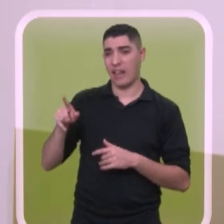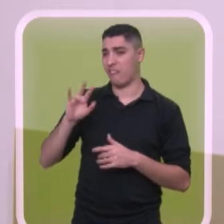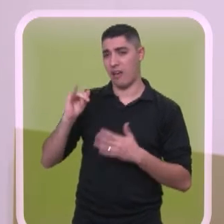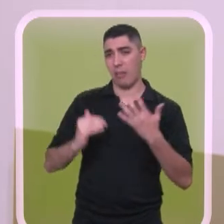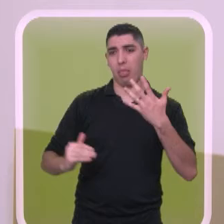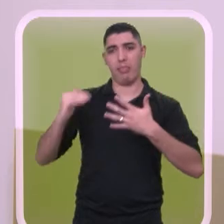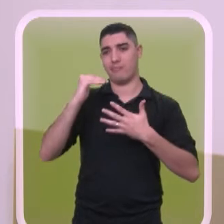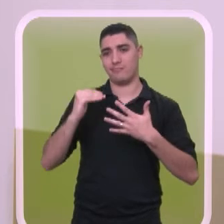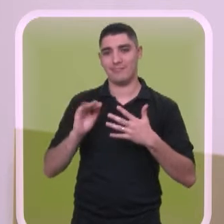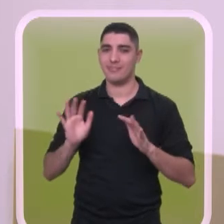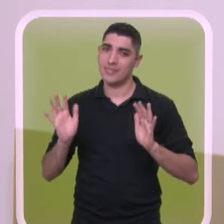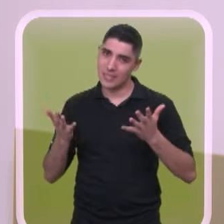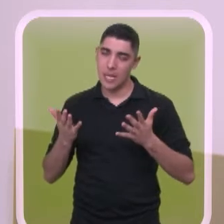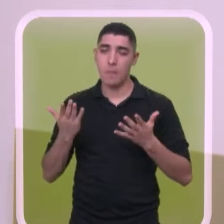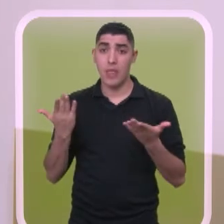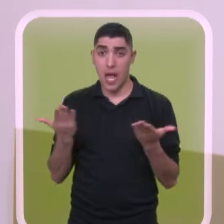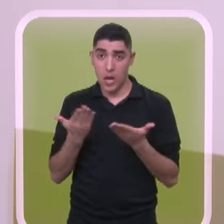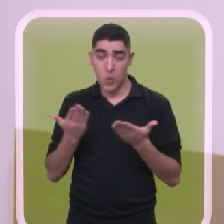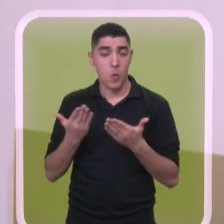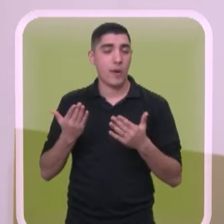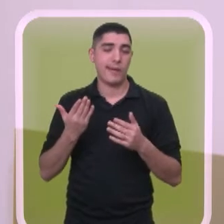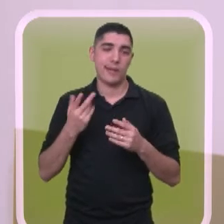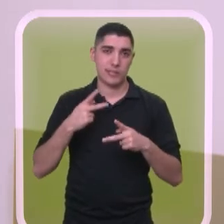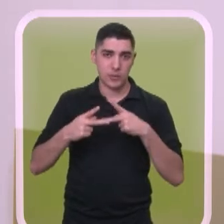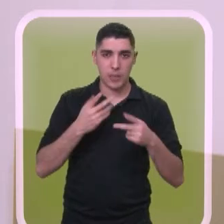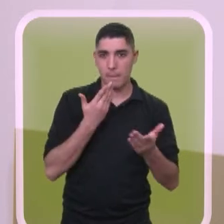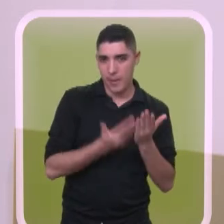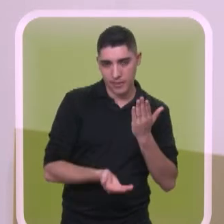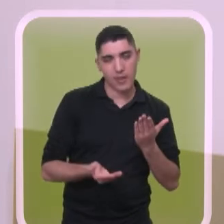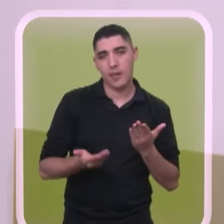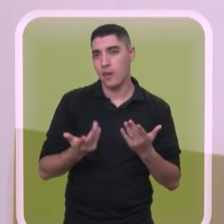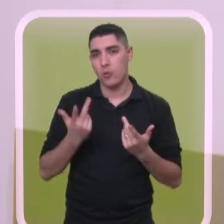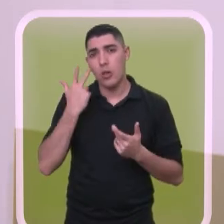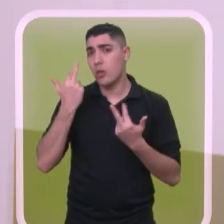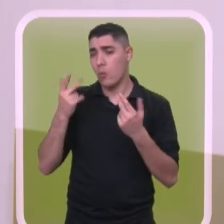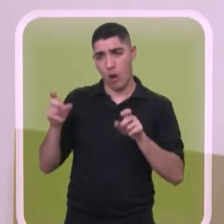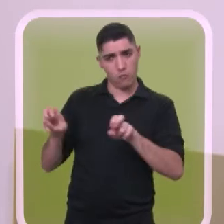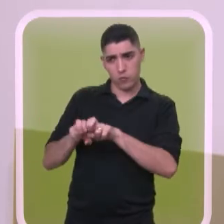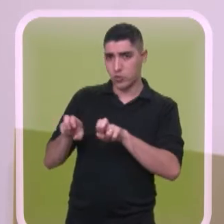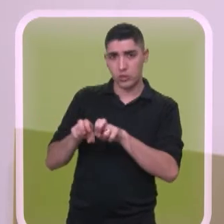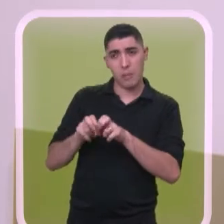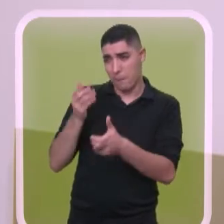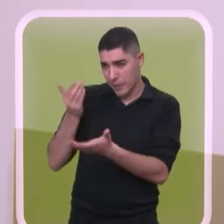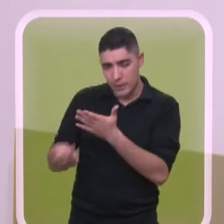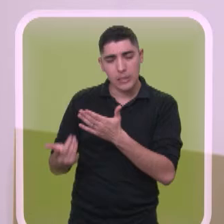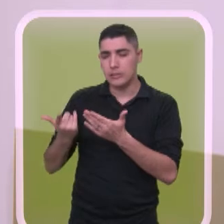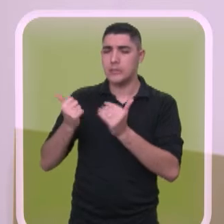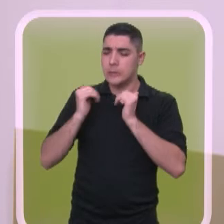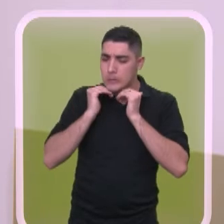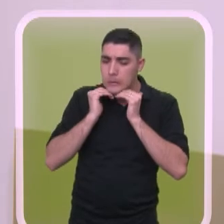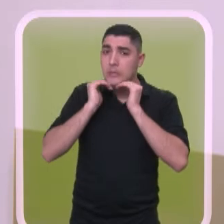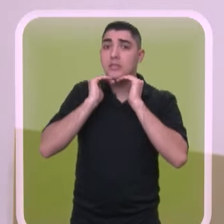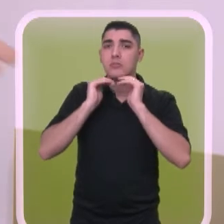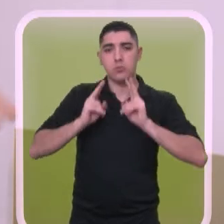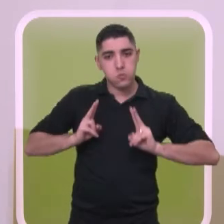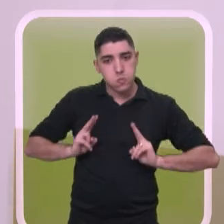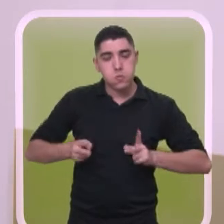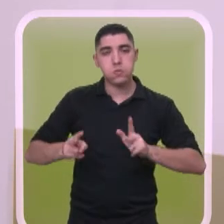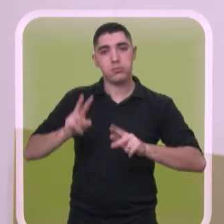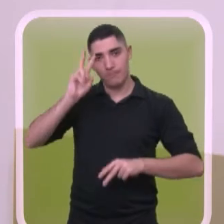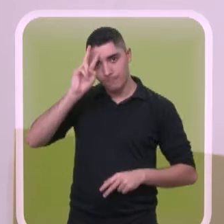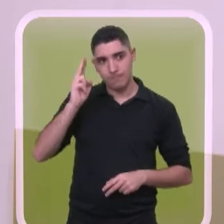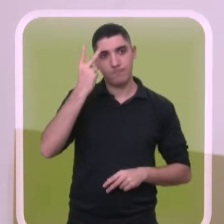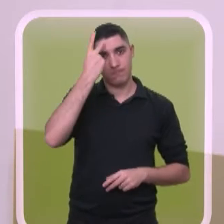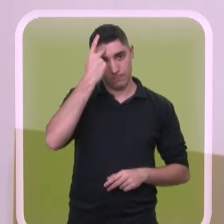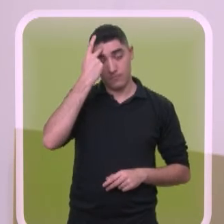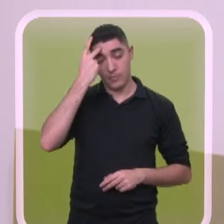São José perdeu agora, mesma coisa do futsal, levantar a cabeça, pensar já no próximo jogo contra o